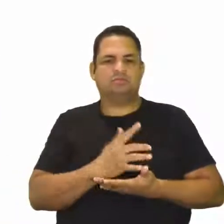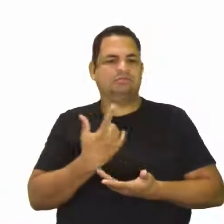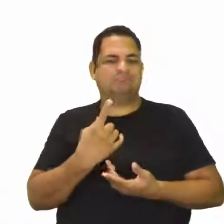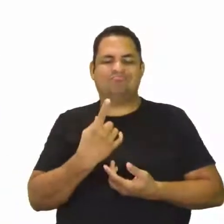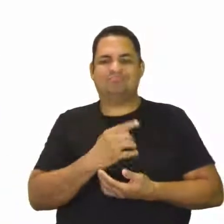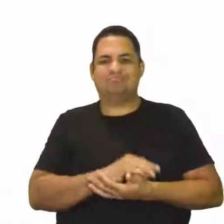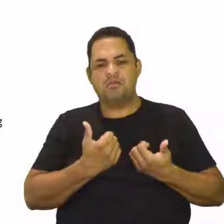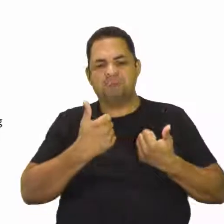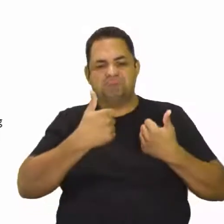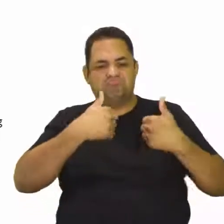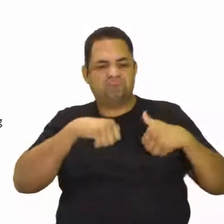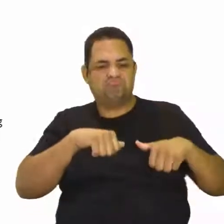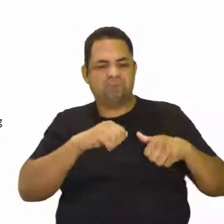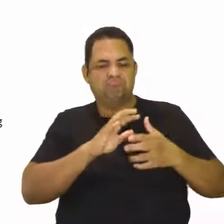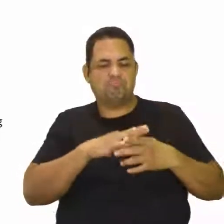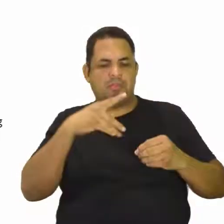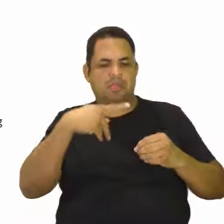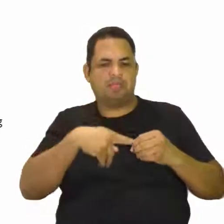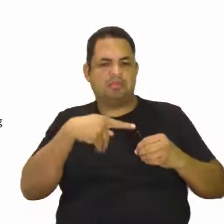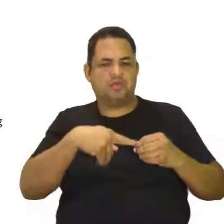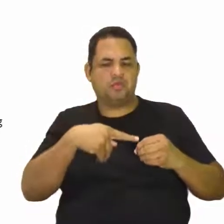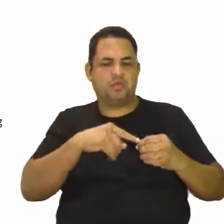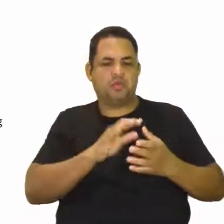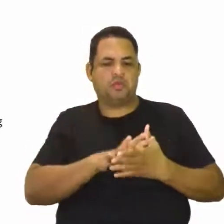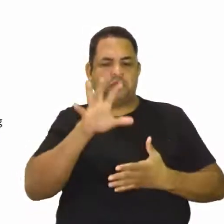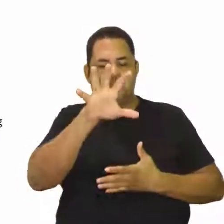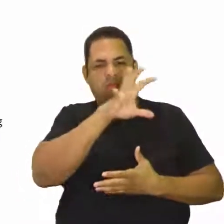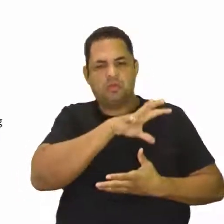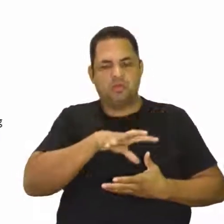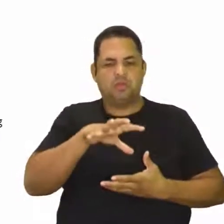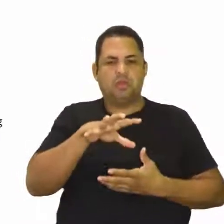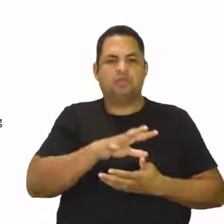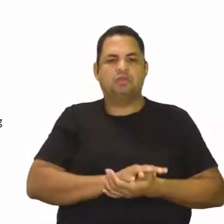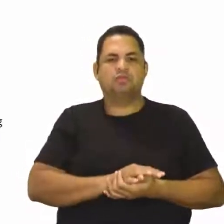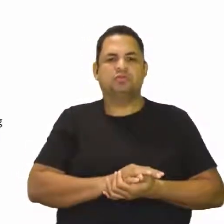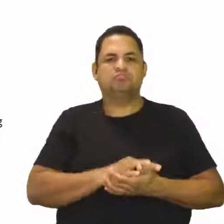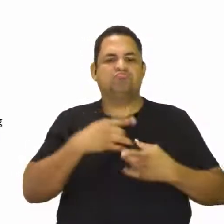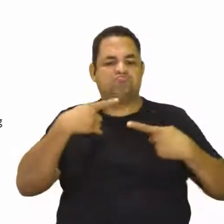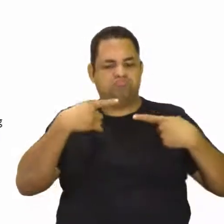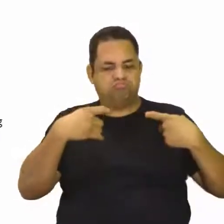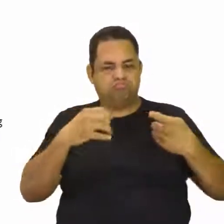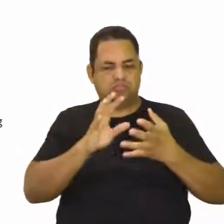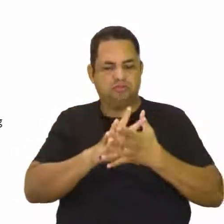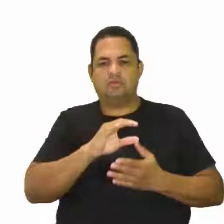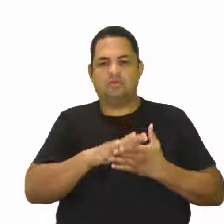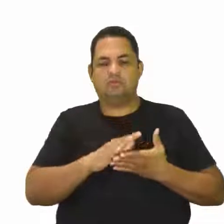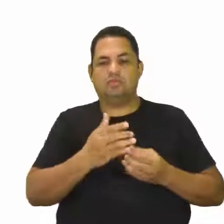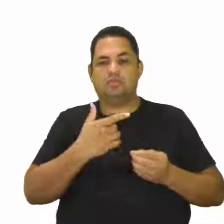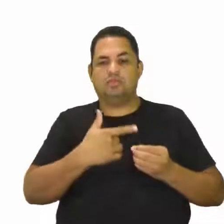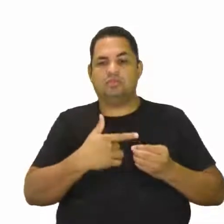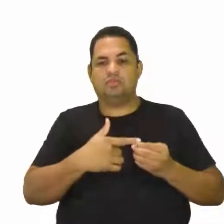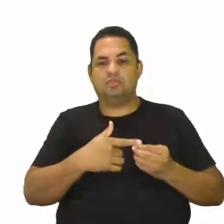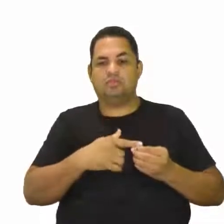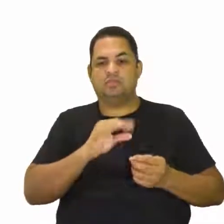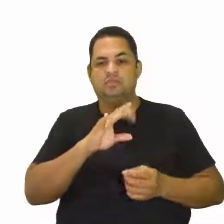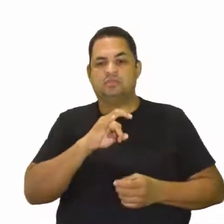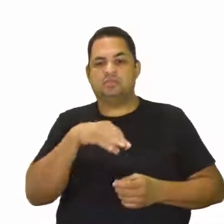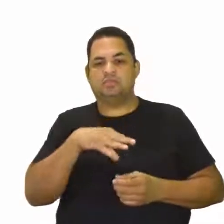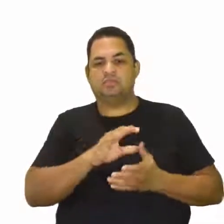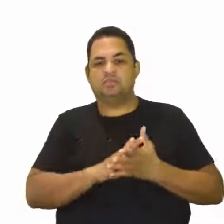região da Palestina, vamos expulsar eles e nós vamos ocupar todo e fazer um Estado judaico. Só que os árabes que estavam